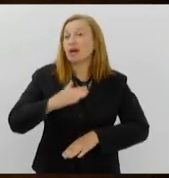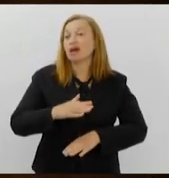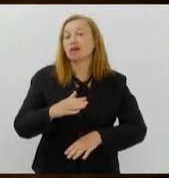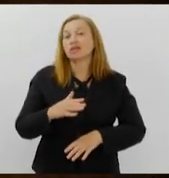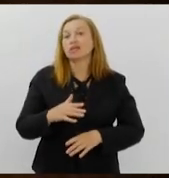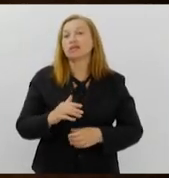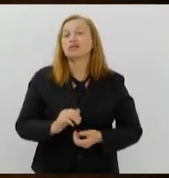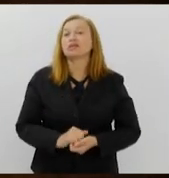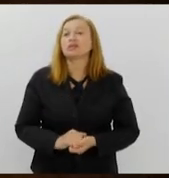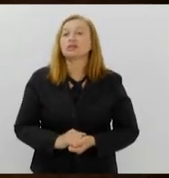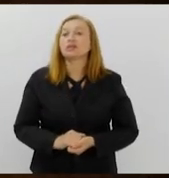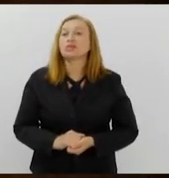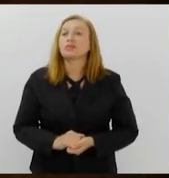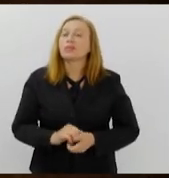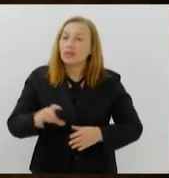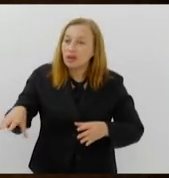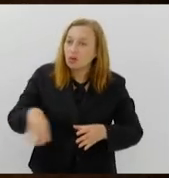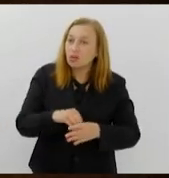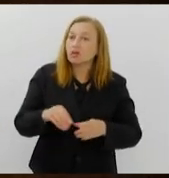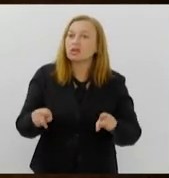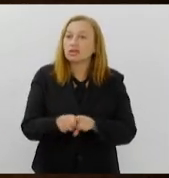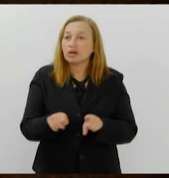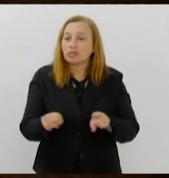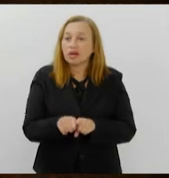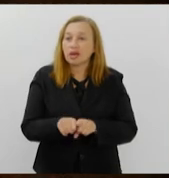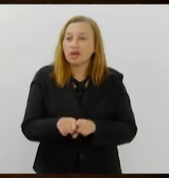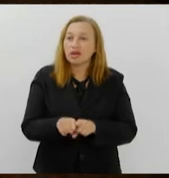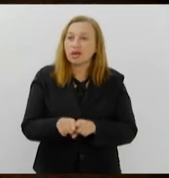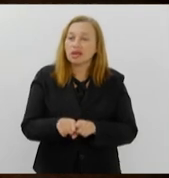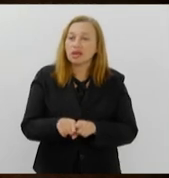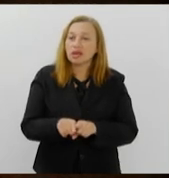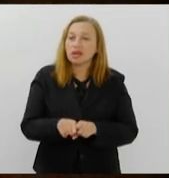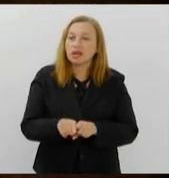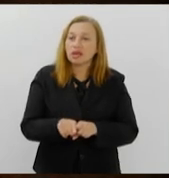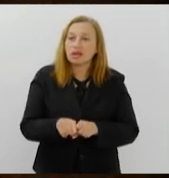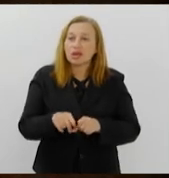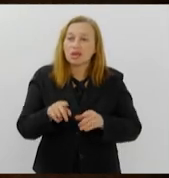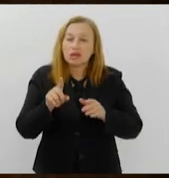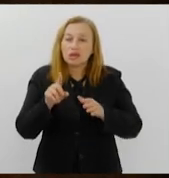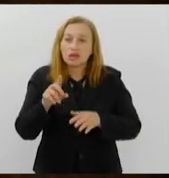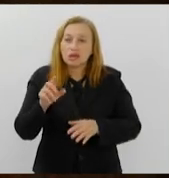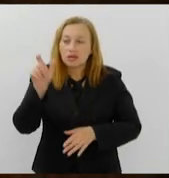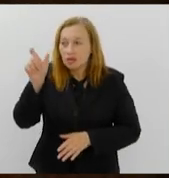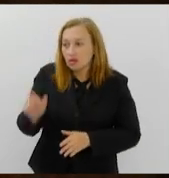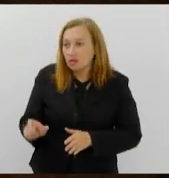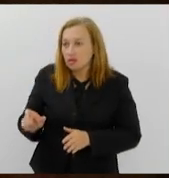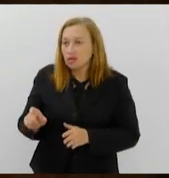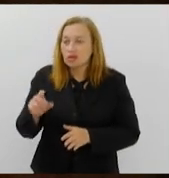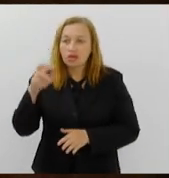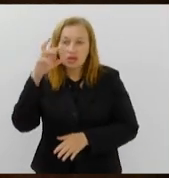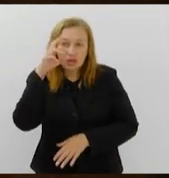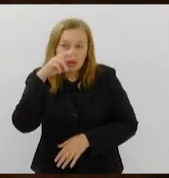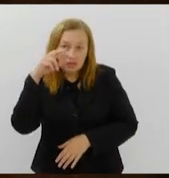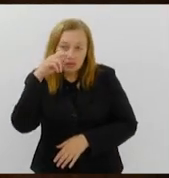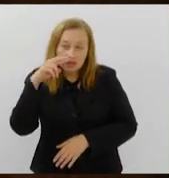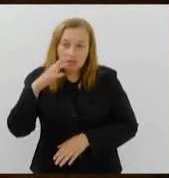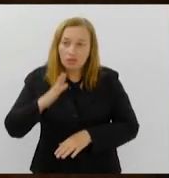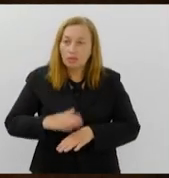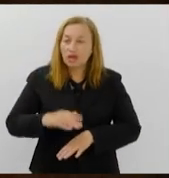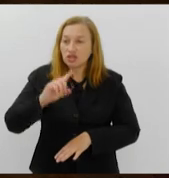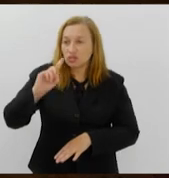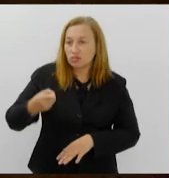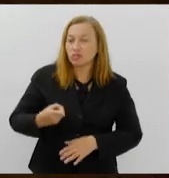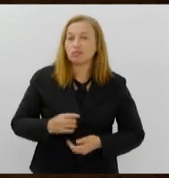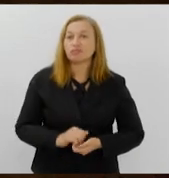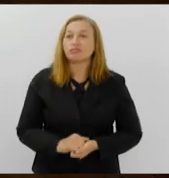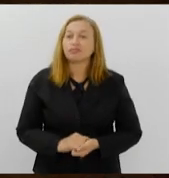condições para isso, de colocar também os investigadores, que são um pouco mais de 1.000, já que muitos entraram como